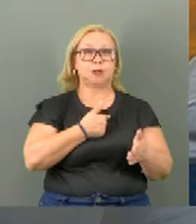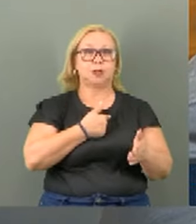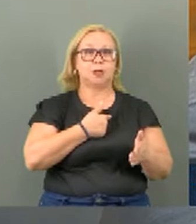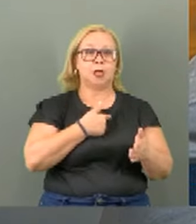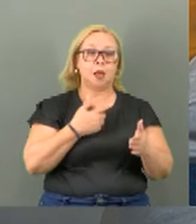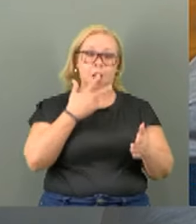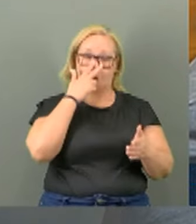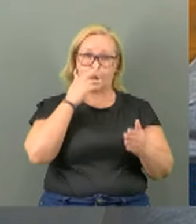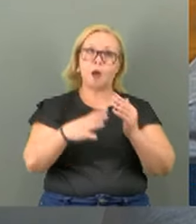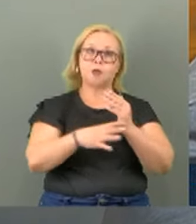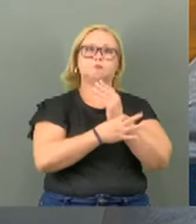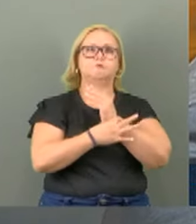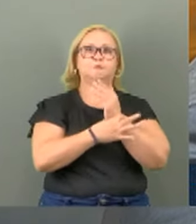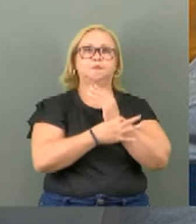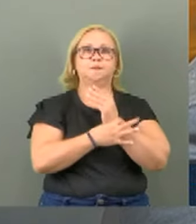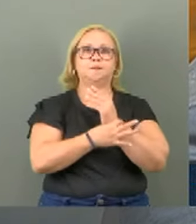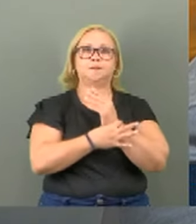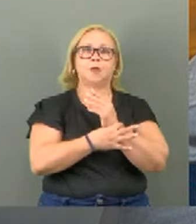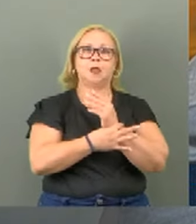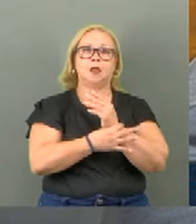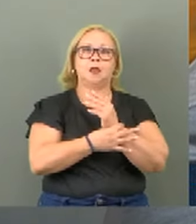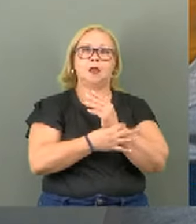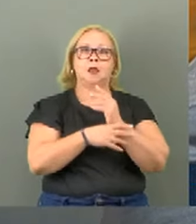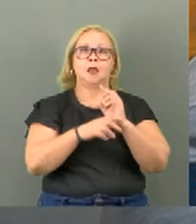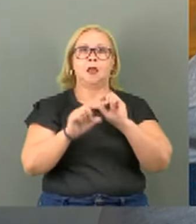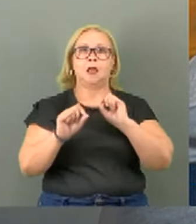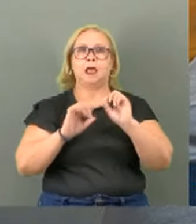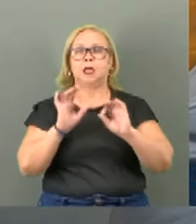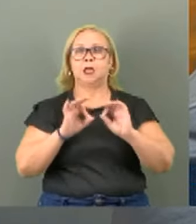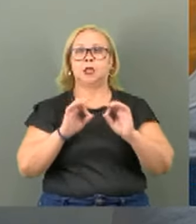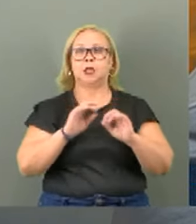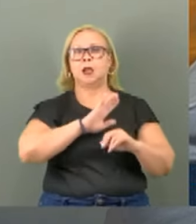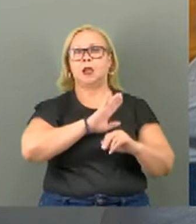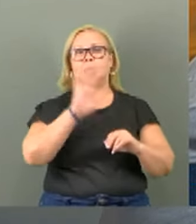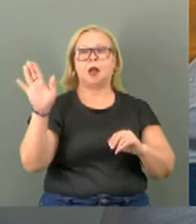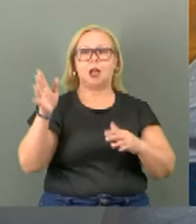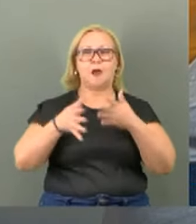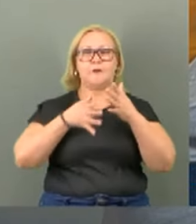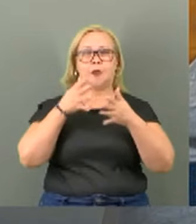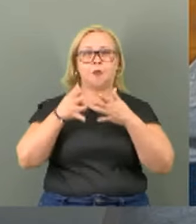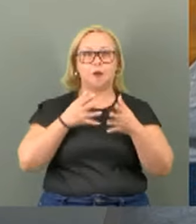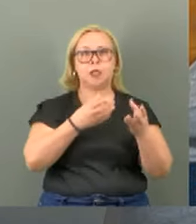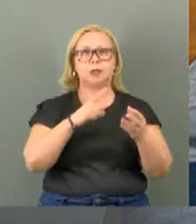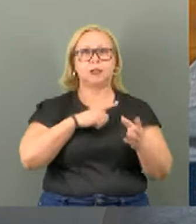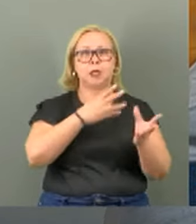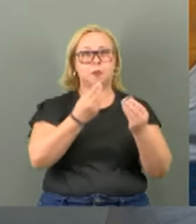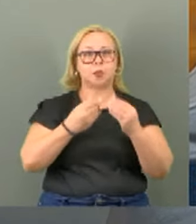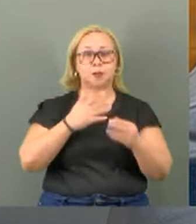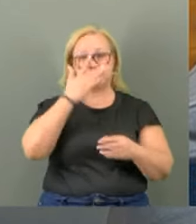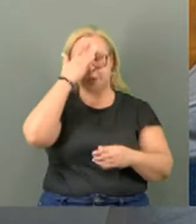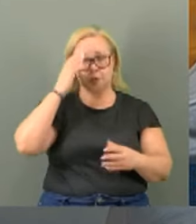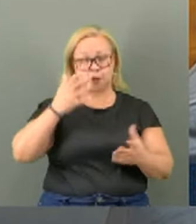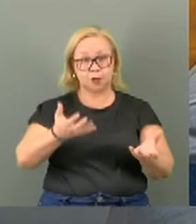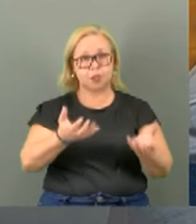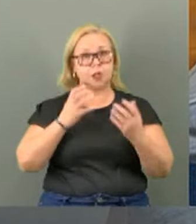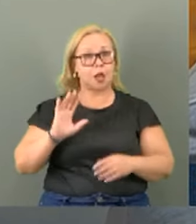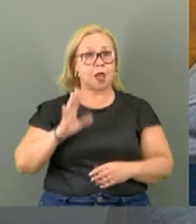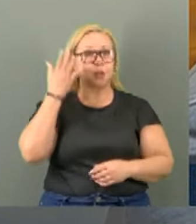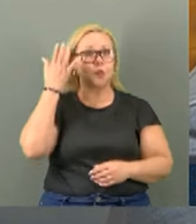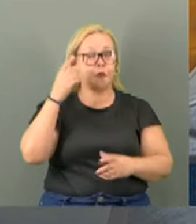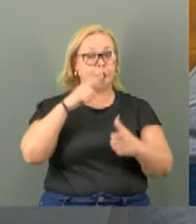segura. Entendeu? De forma sodada, lá falar com ele. Eu sei que está no calor, eu sei que tem muita gente querendo solucionar esse problema das bets. Tem